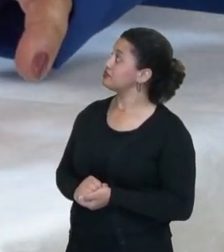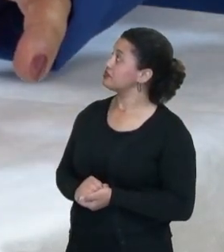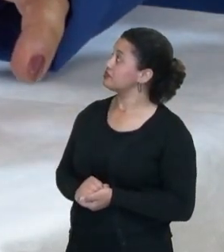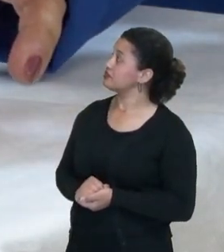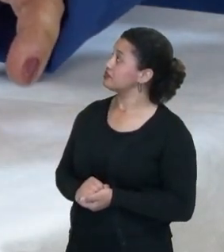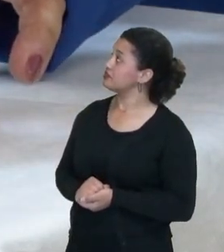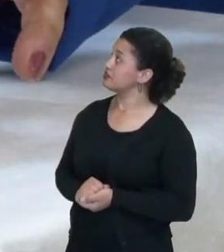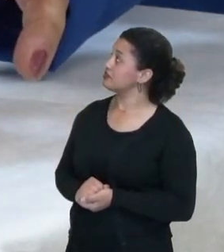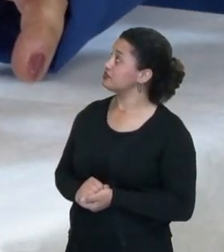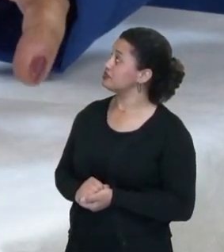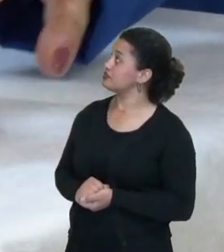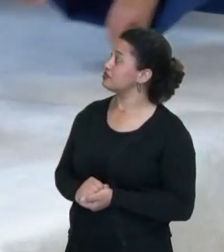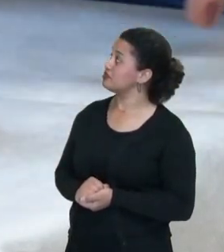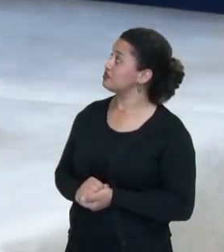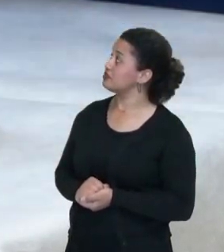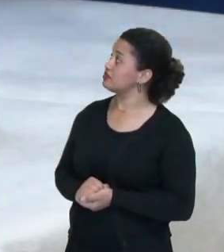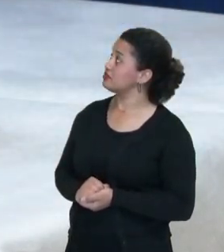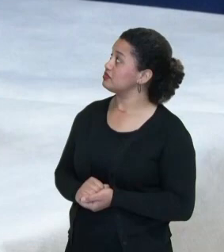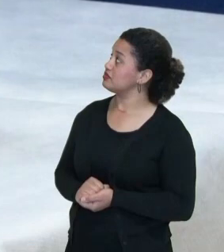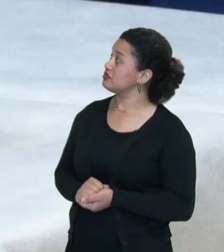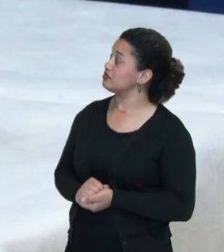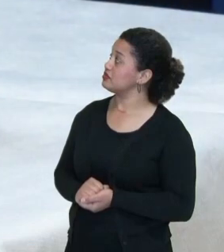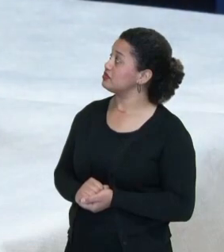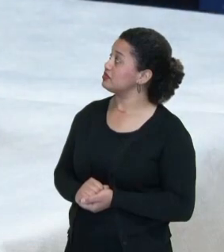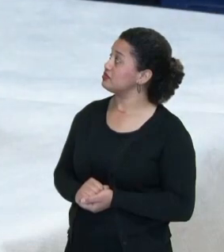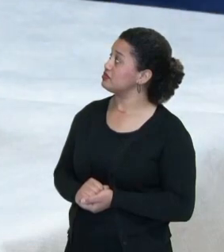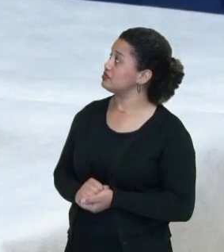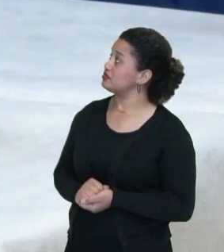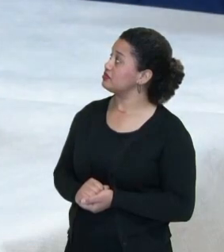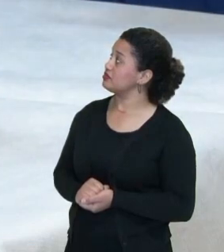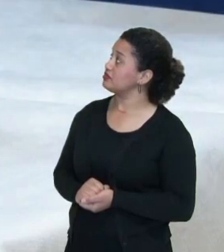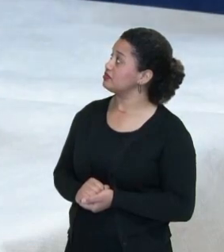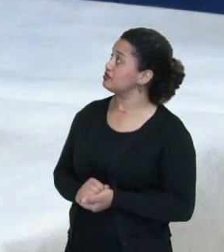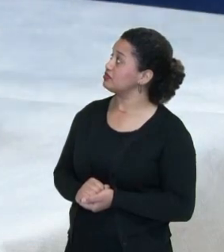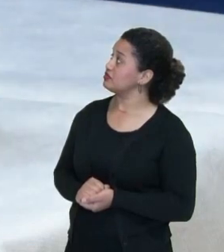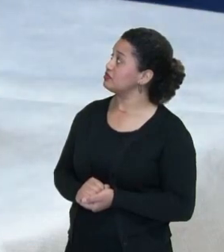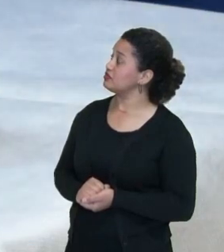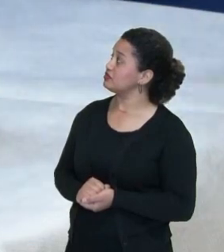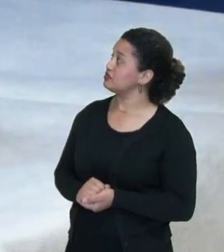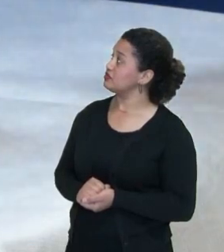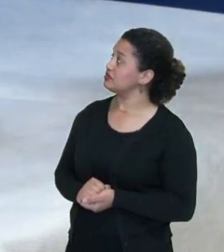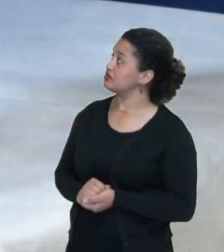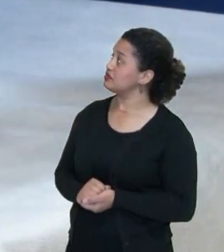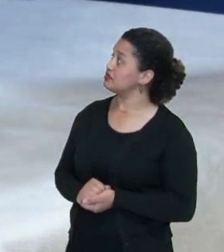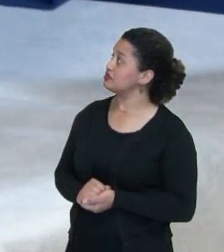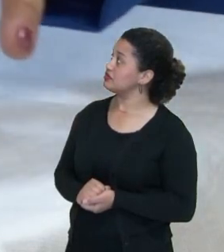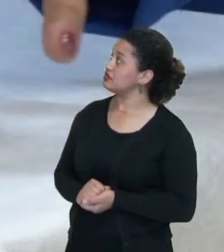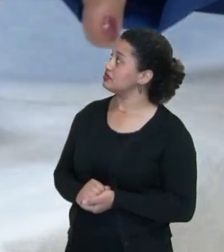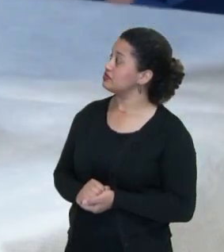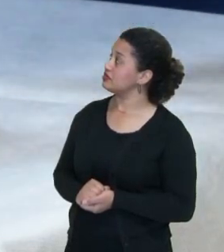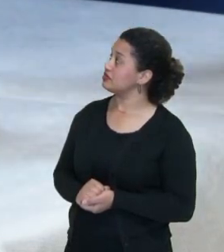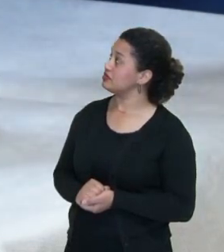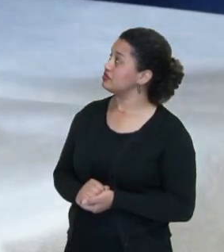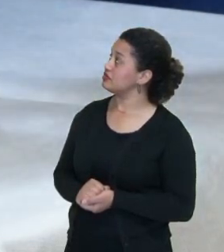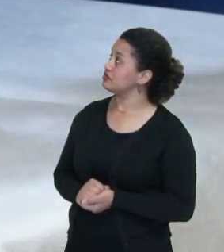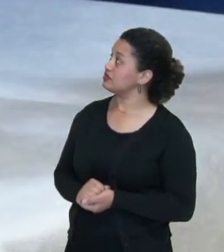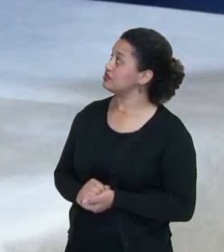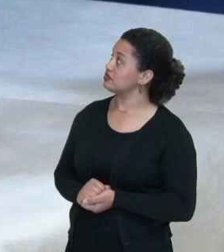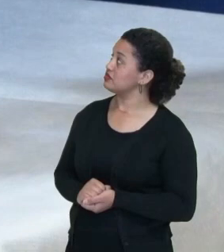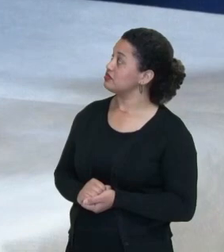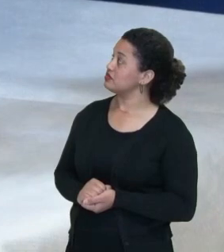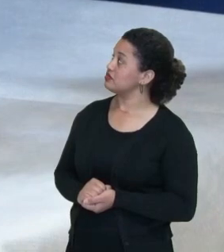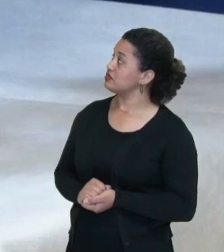um copo menor e um maior. O que vai acontecer? Rapidamente, essa chama aqui